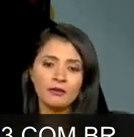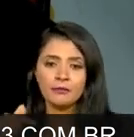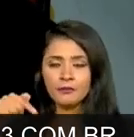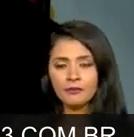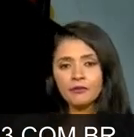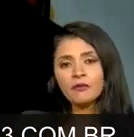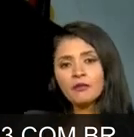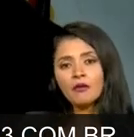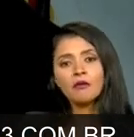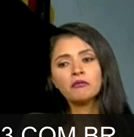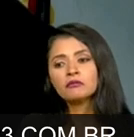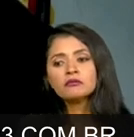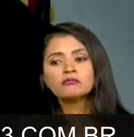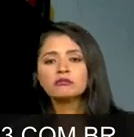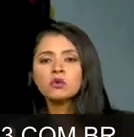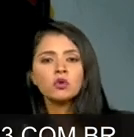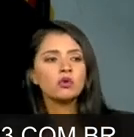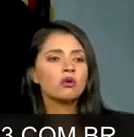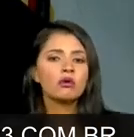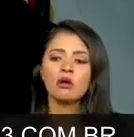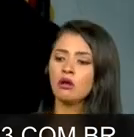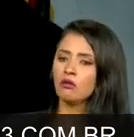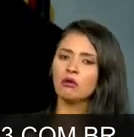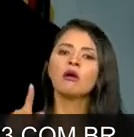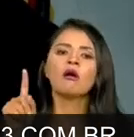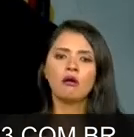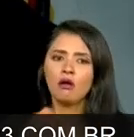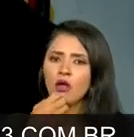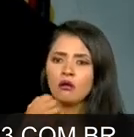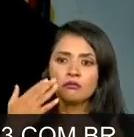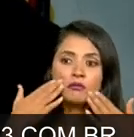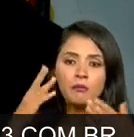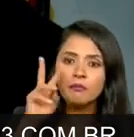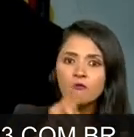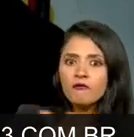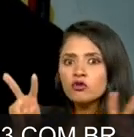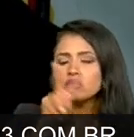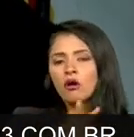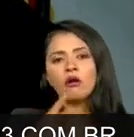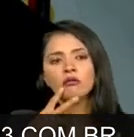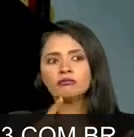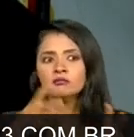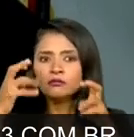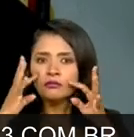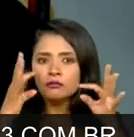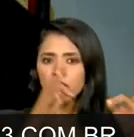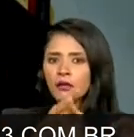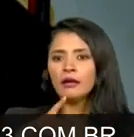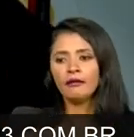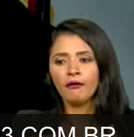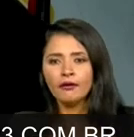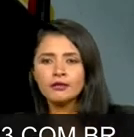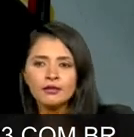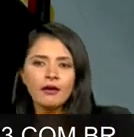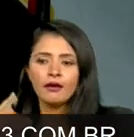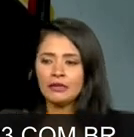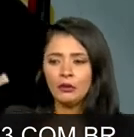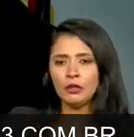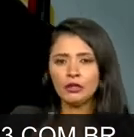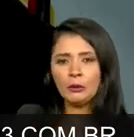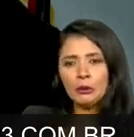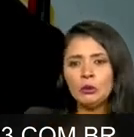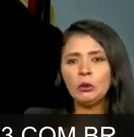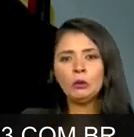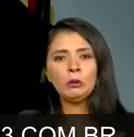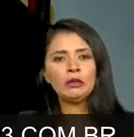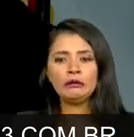Aqui, para poder ir para qualquer lugar do país, acaba sendo uma vitrine muito grande e você consegue ter uma diversidade, acesso a políticas públicas,